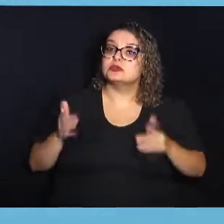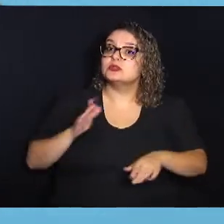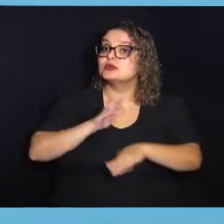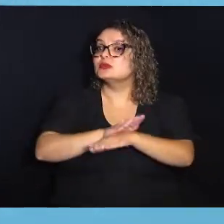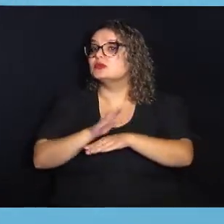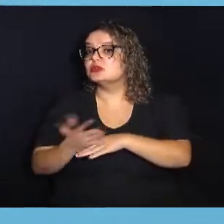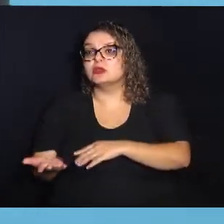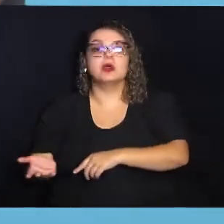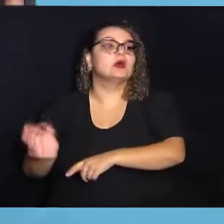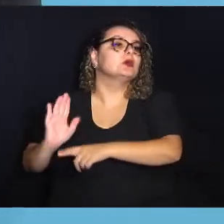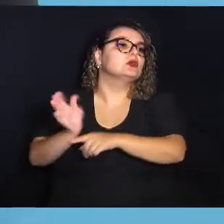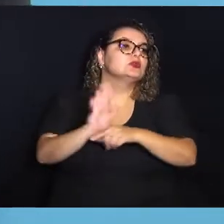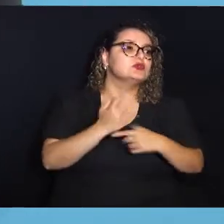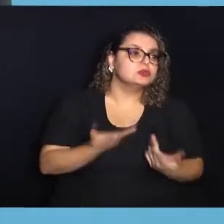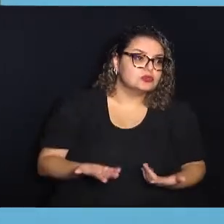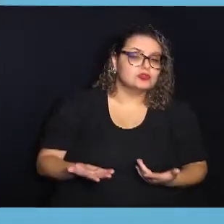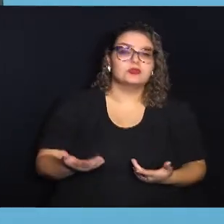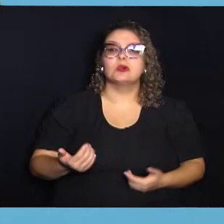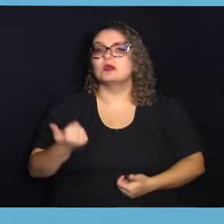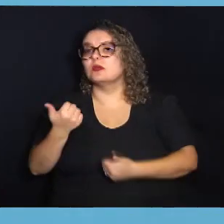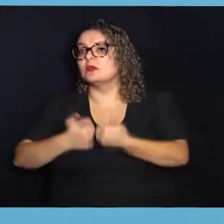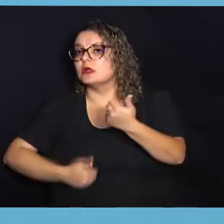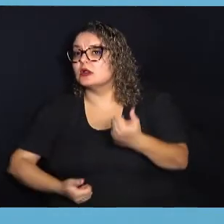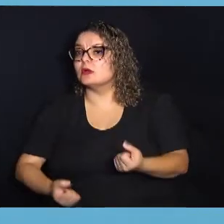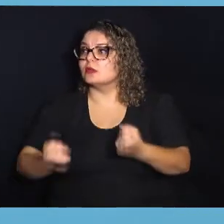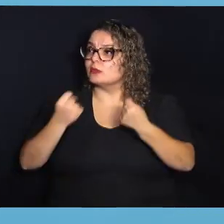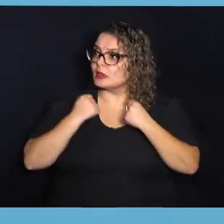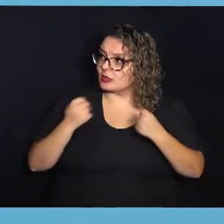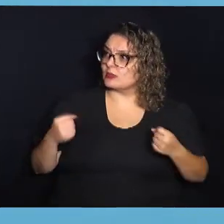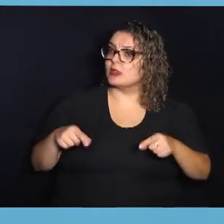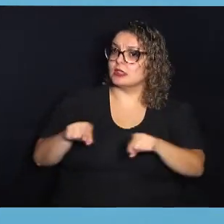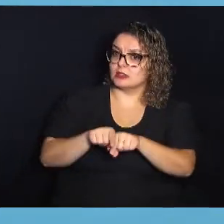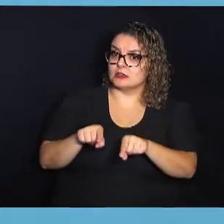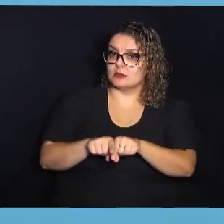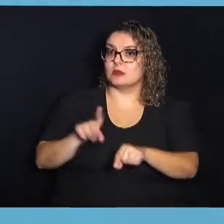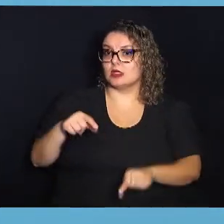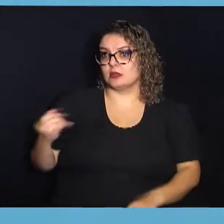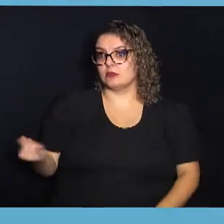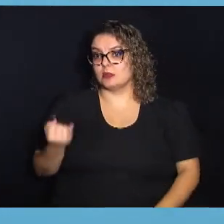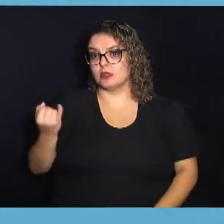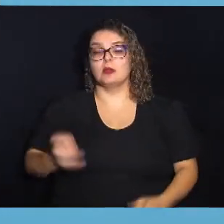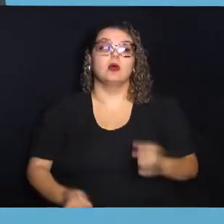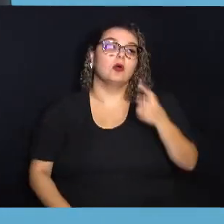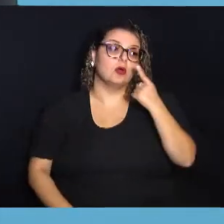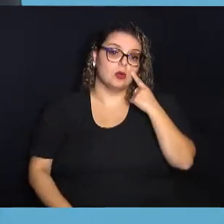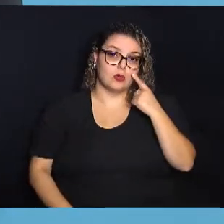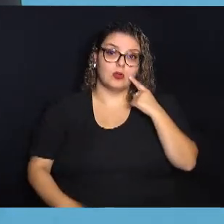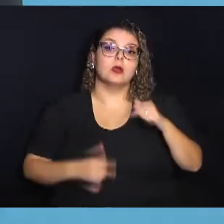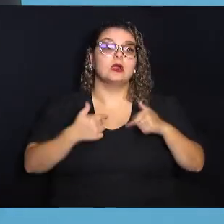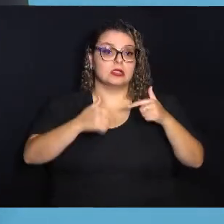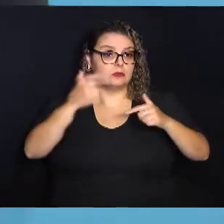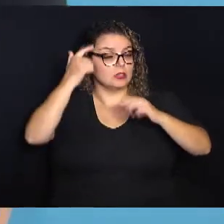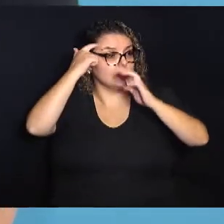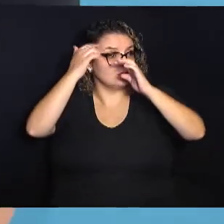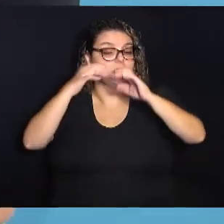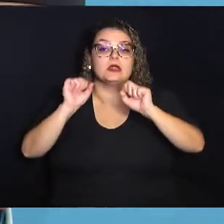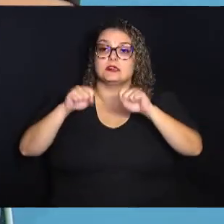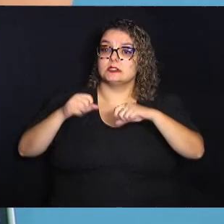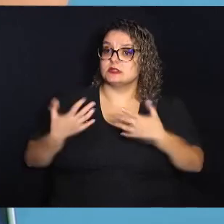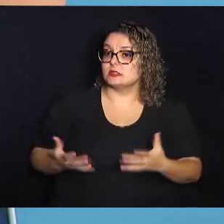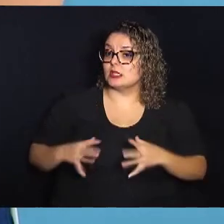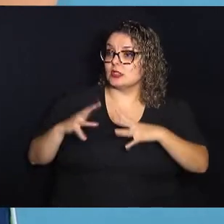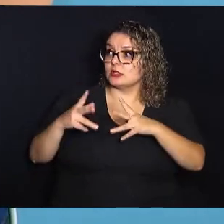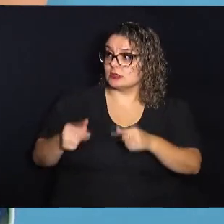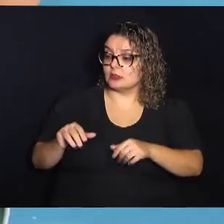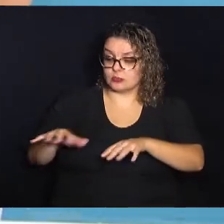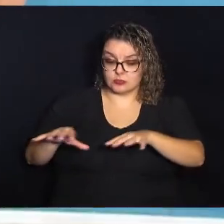de ir ao cinema, no jogo de futebol, fazer uma atividade física também é essencial. Olha então, aí, que trabalha a cabeça também, exato,